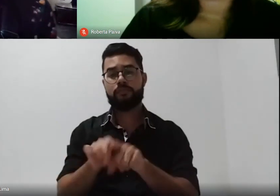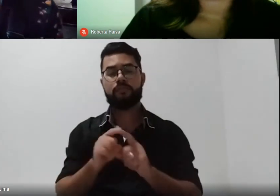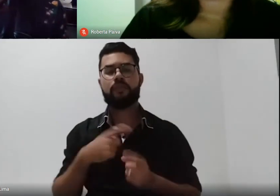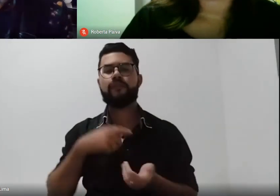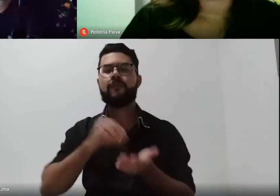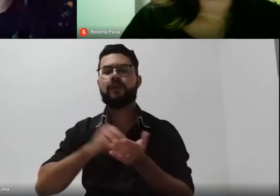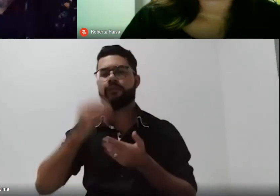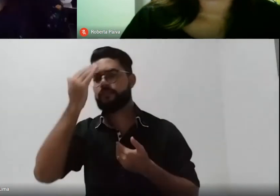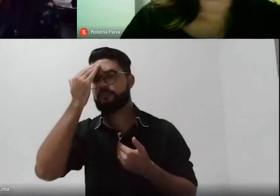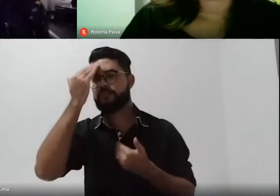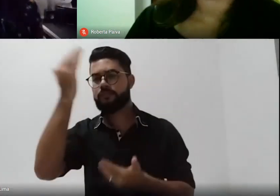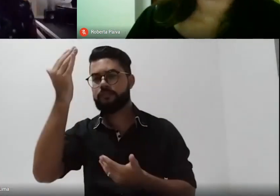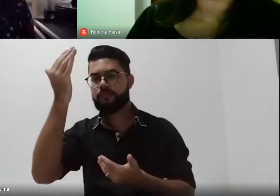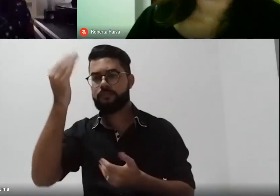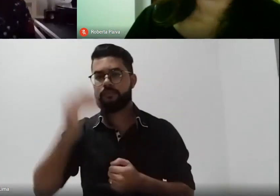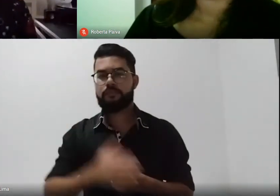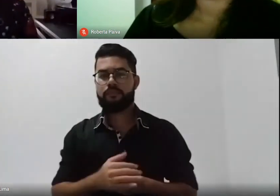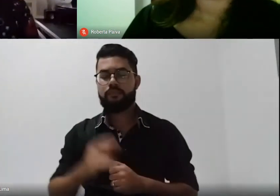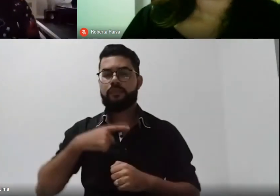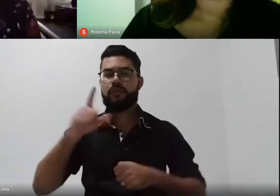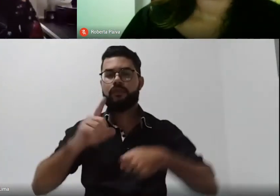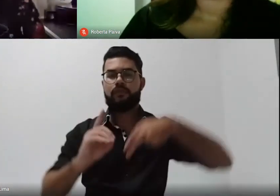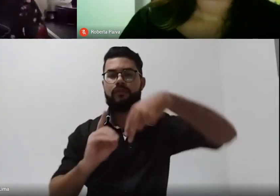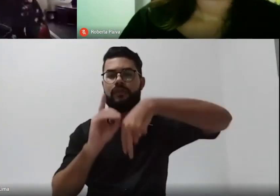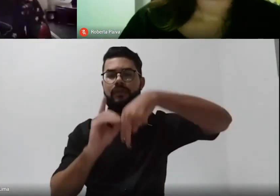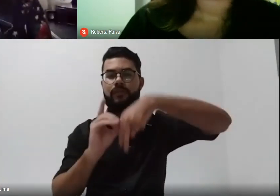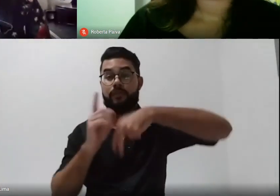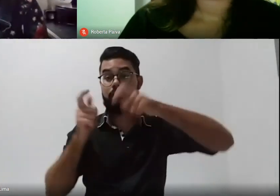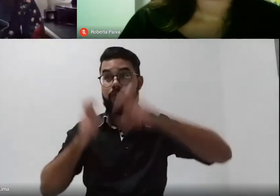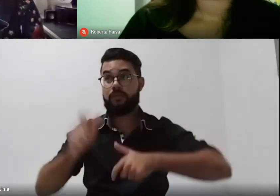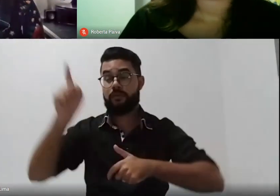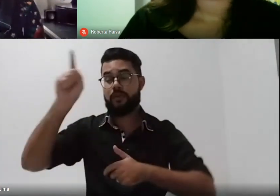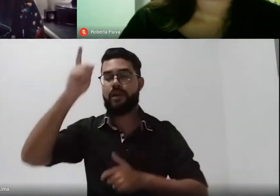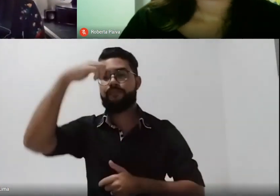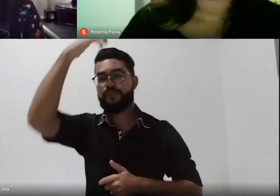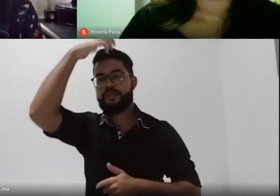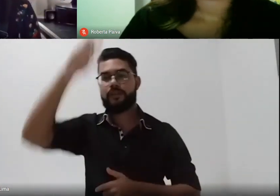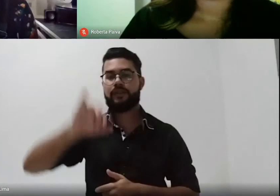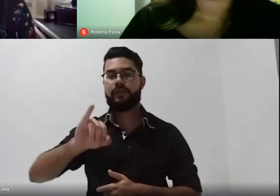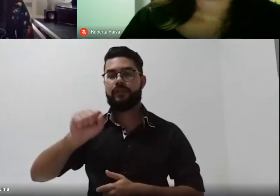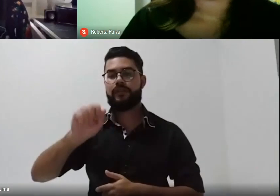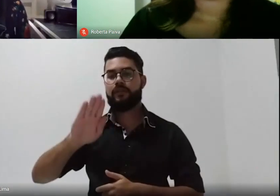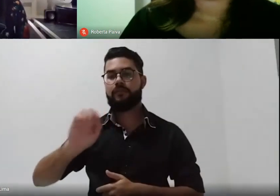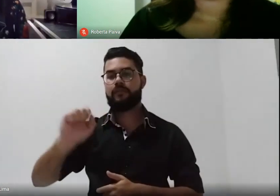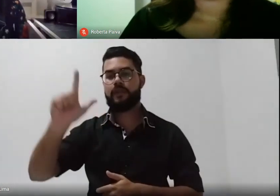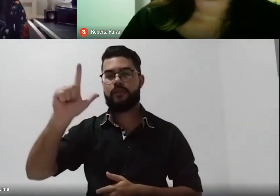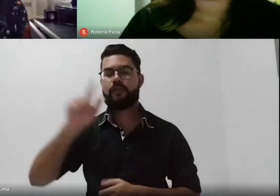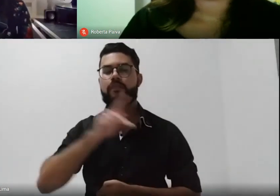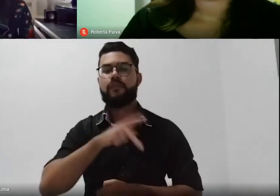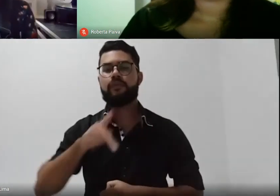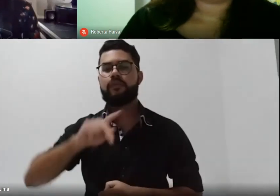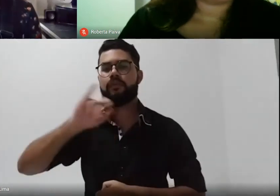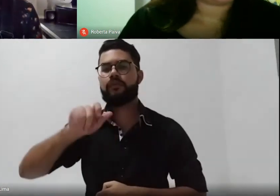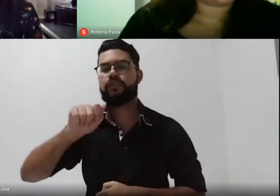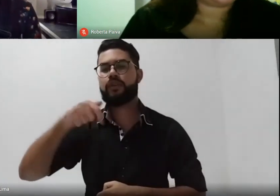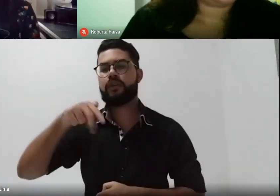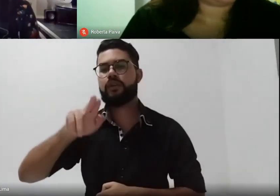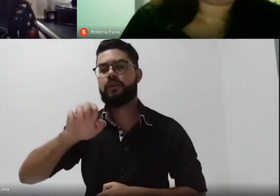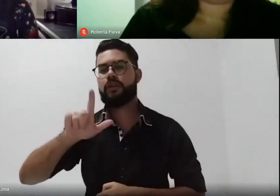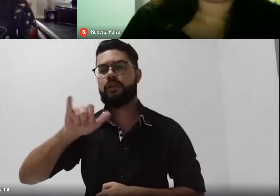a contribuição do NAPNE, lá de Princesa Isabel, né, no nome da professora Jaqueline, no nome da professora